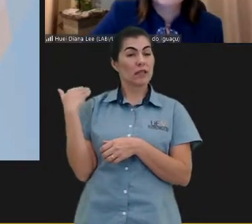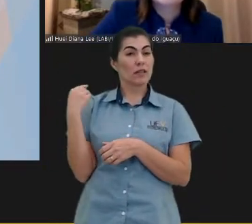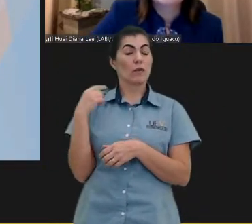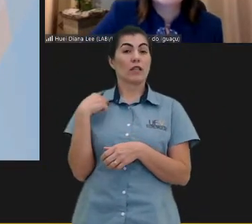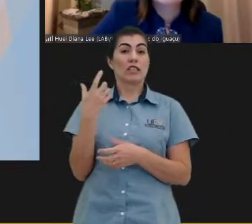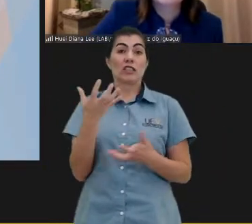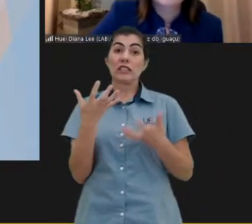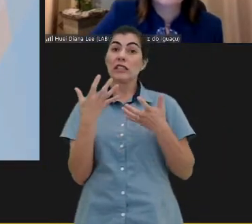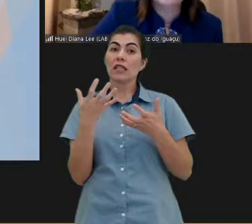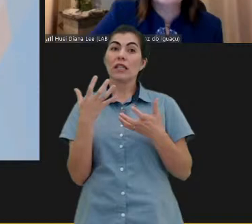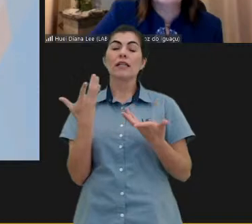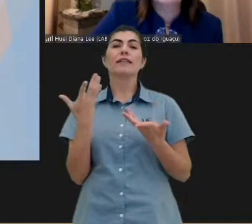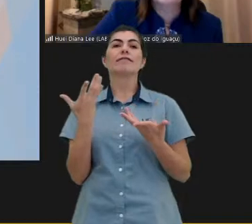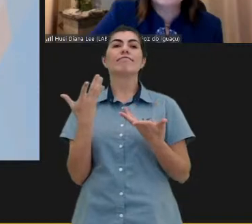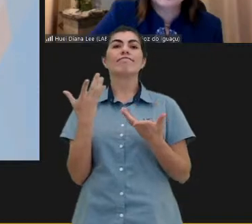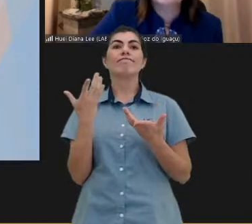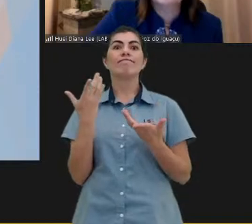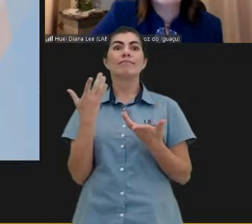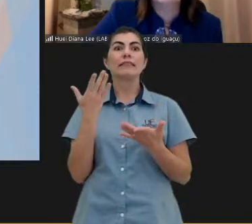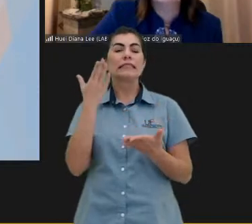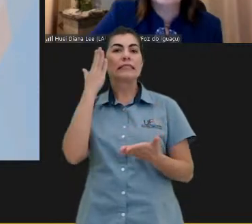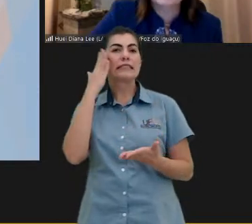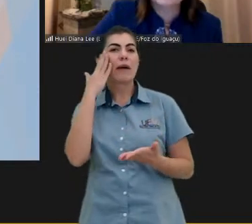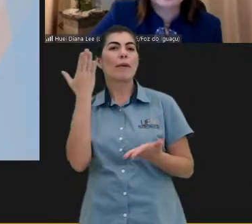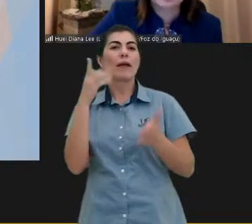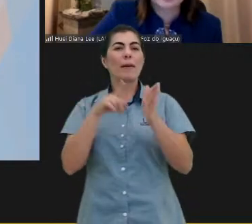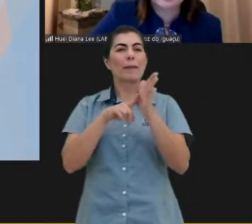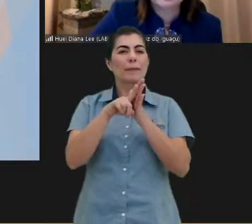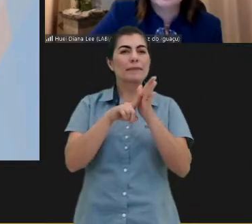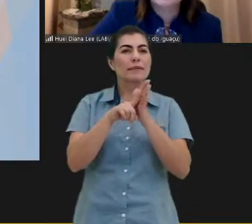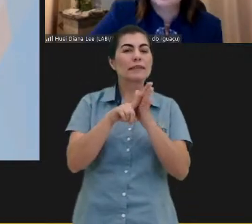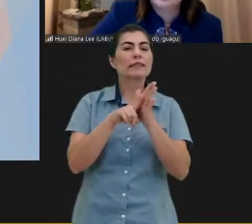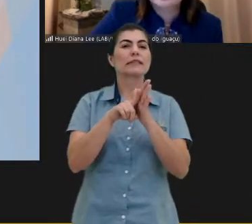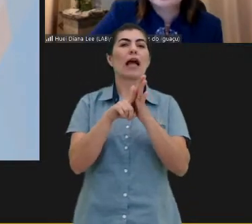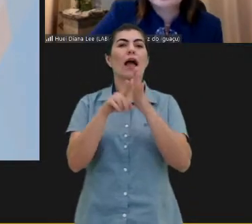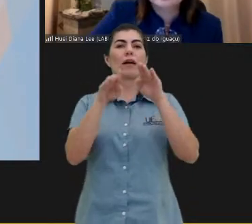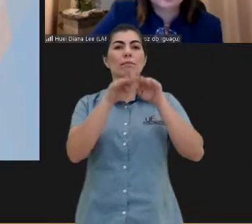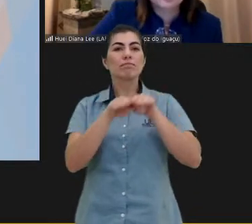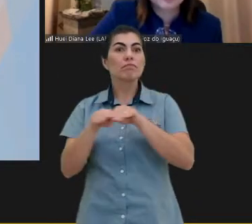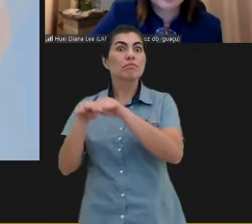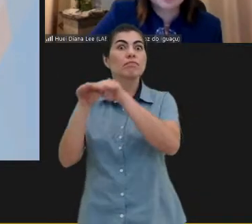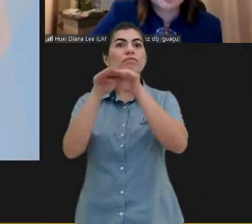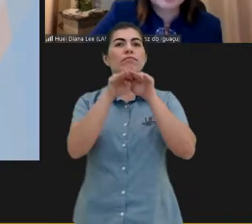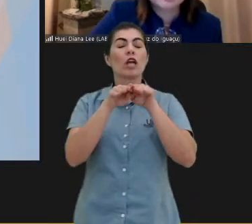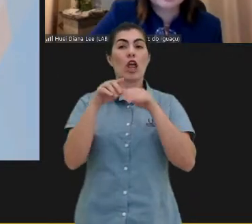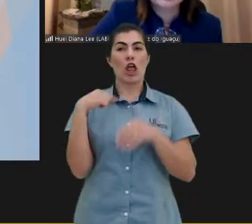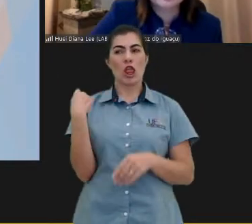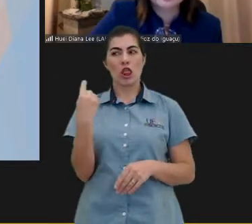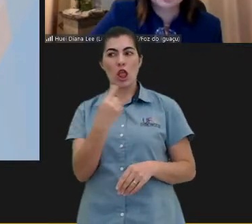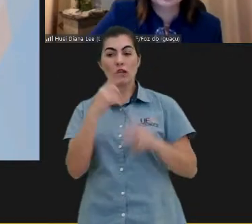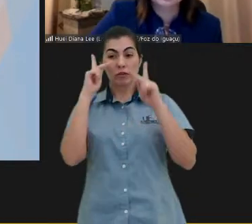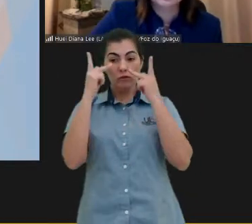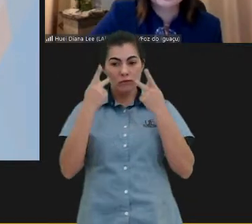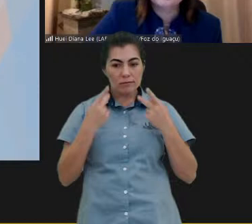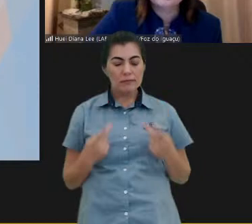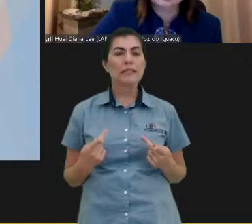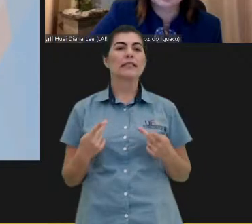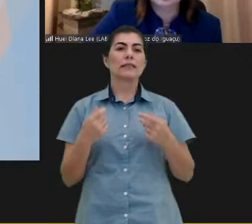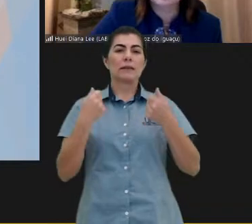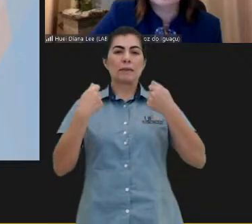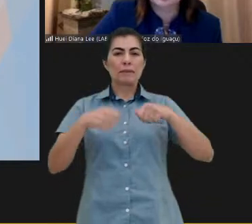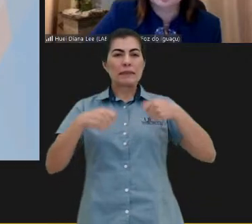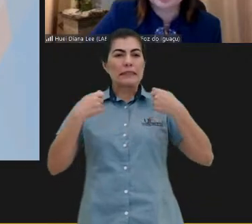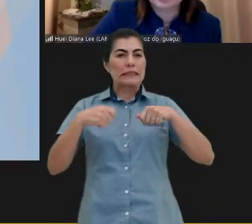queríamos conhecer alguma coisa sobre os dados, encontrar padrões, nós, seres humanos, precisávamos construir